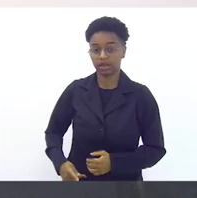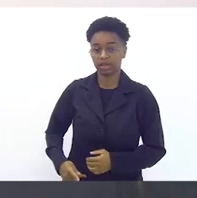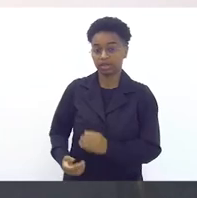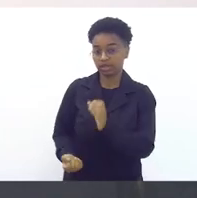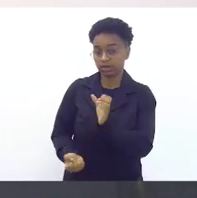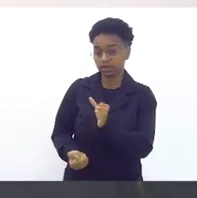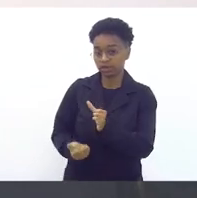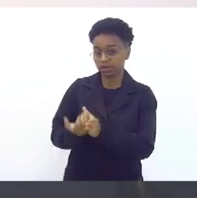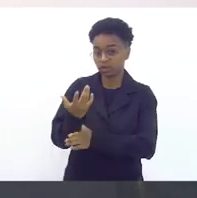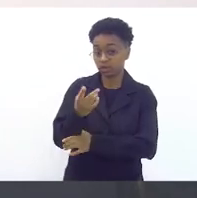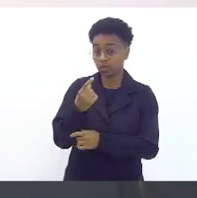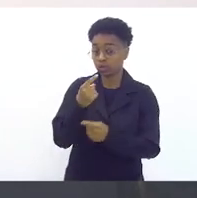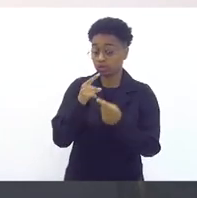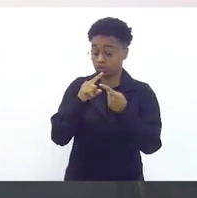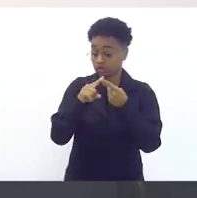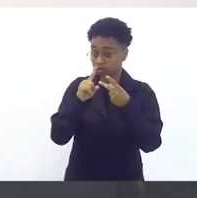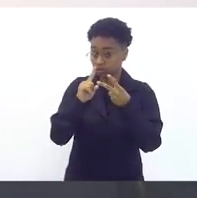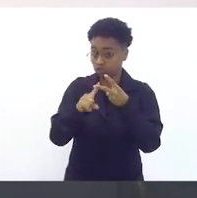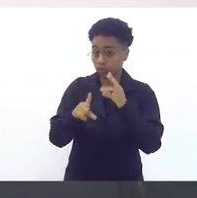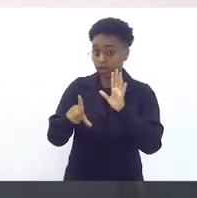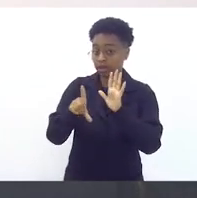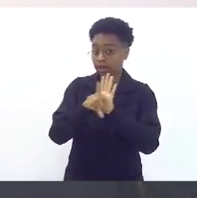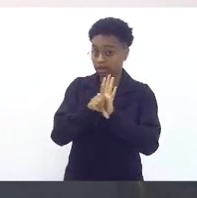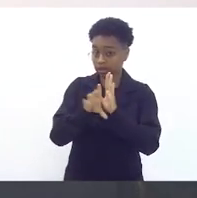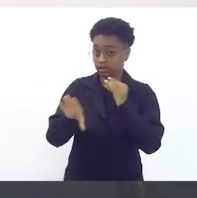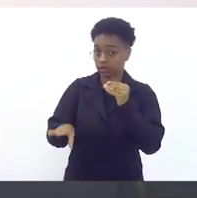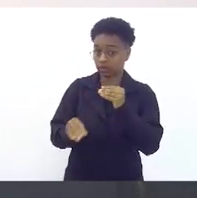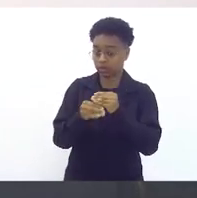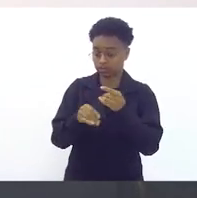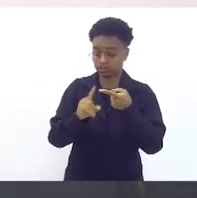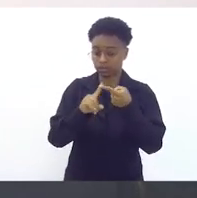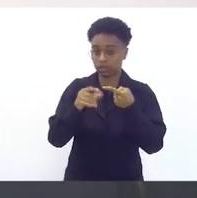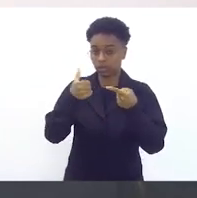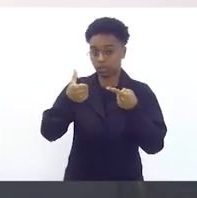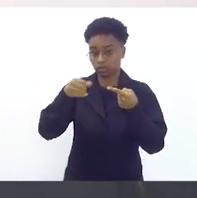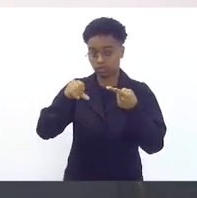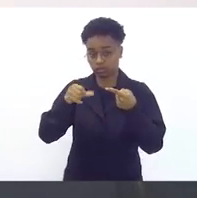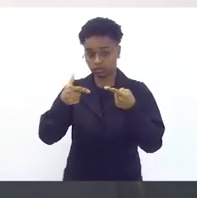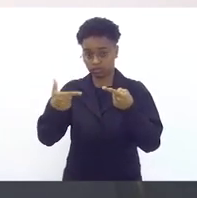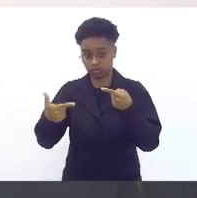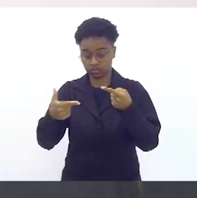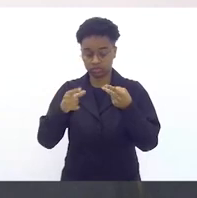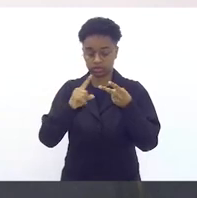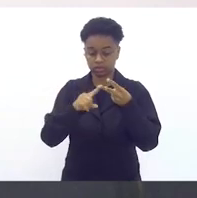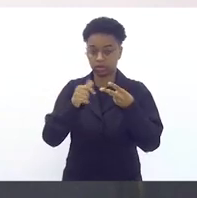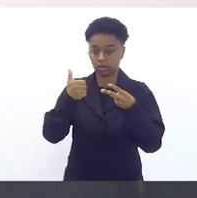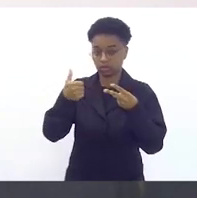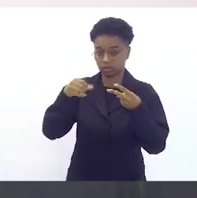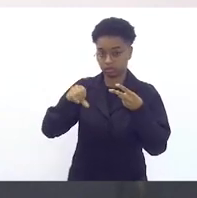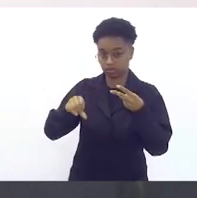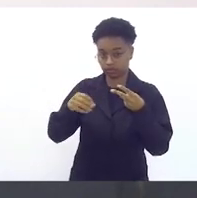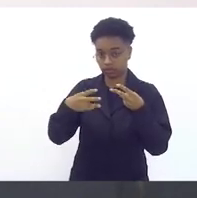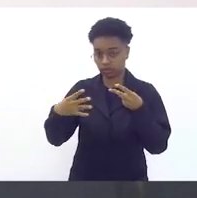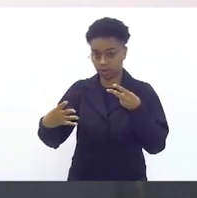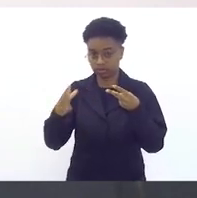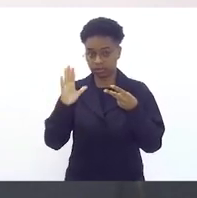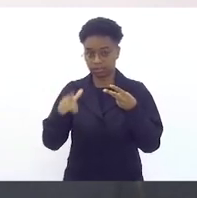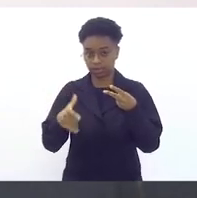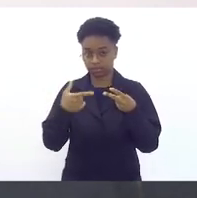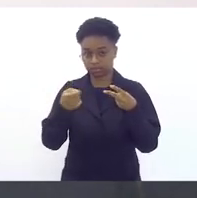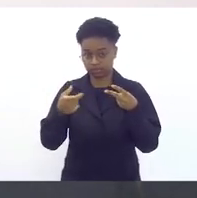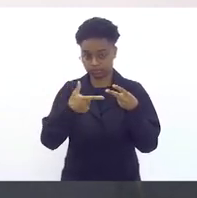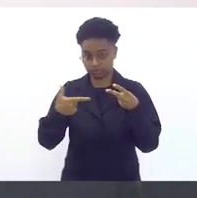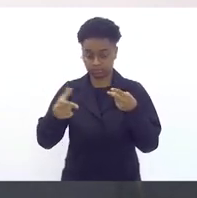promulgou 2 leis complementares, 192 e 194 de 22. A